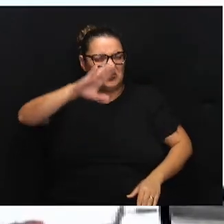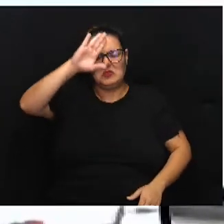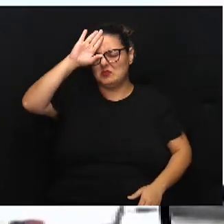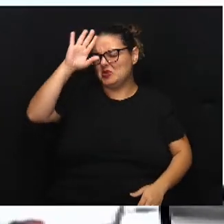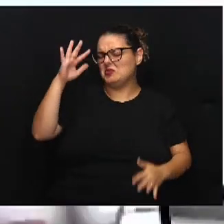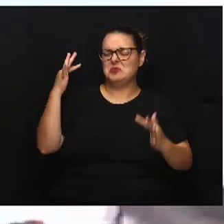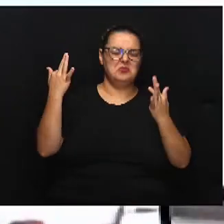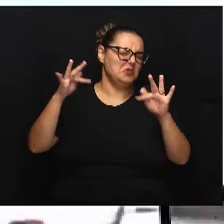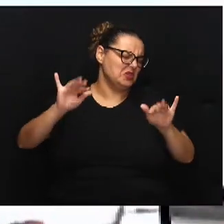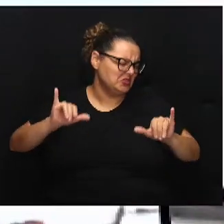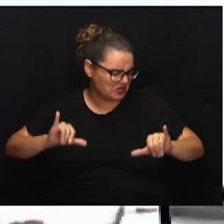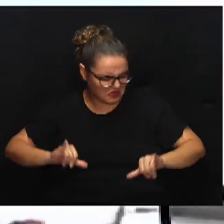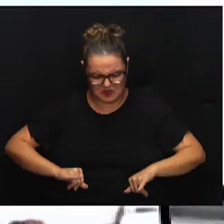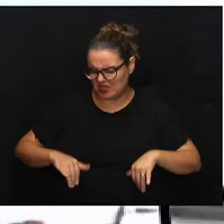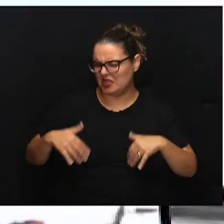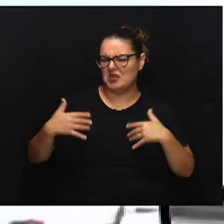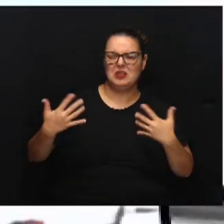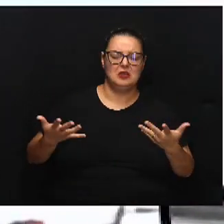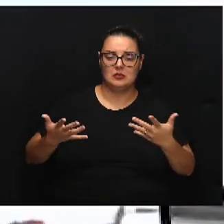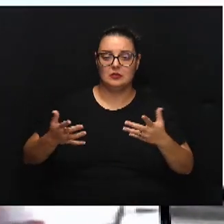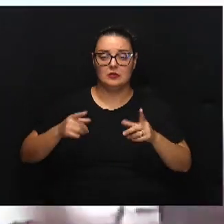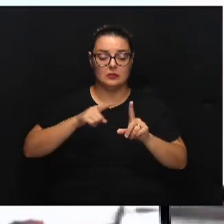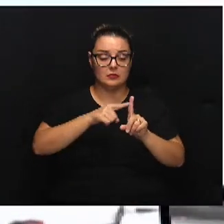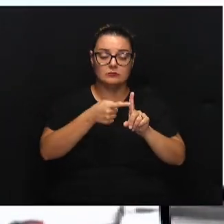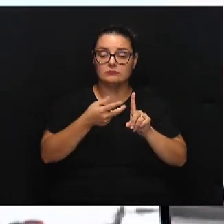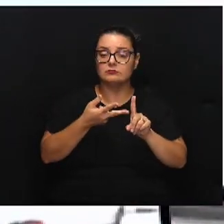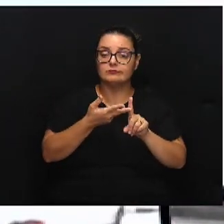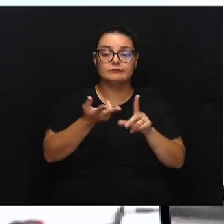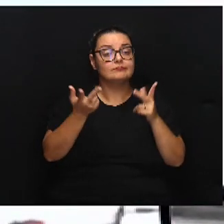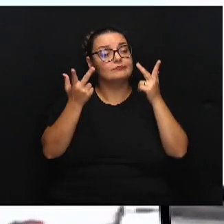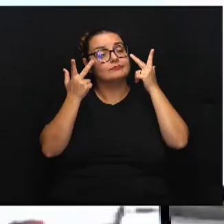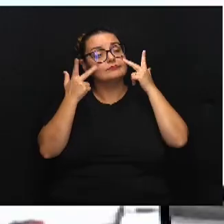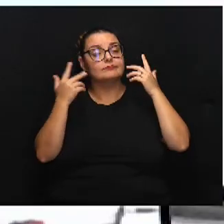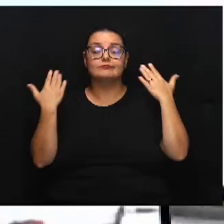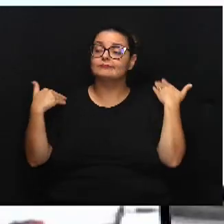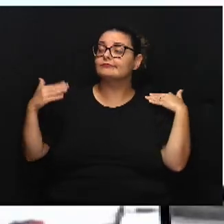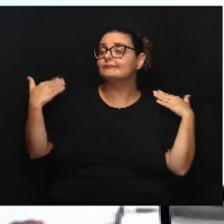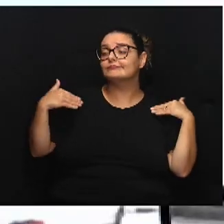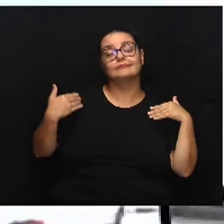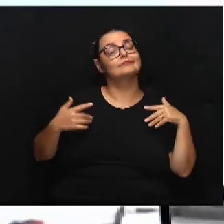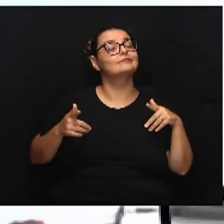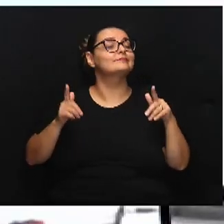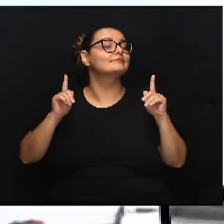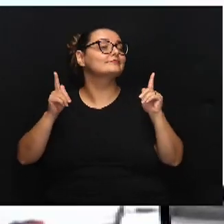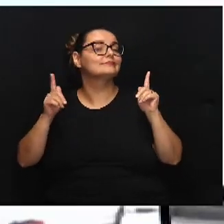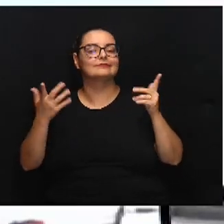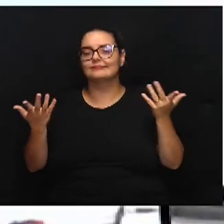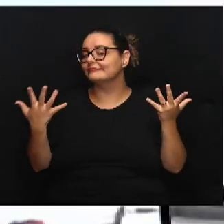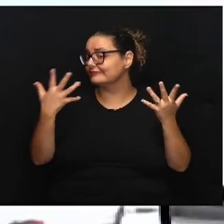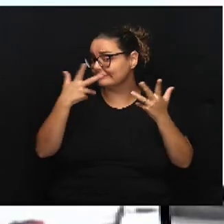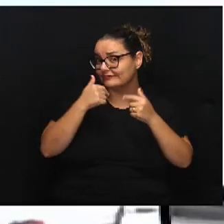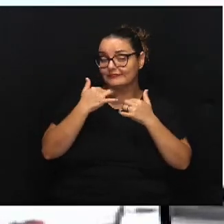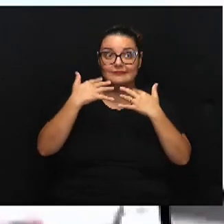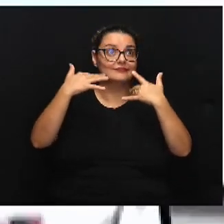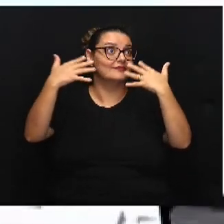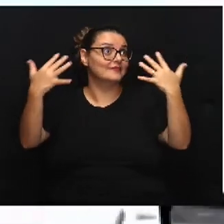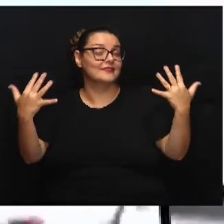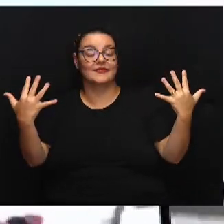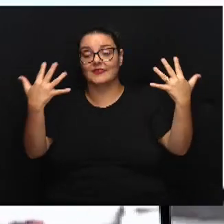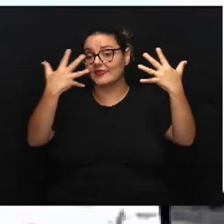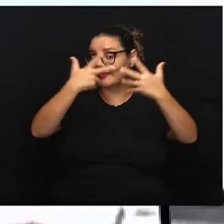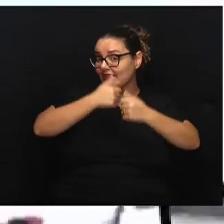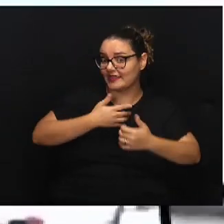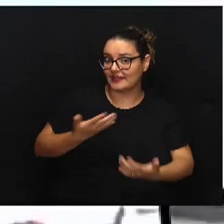dolorido, sofrido, e uma cesárea como se fosse um passeio no parque de diversões, lindo, colorido,